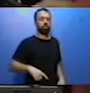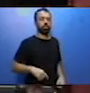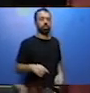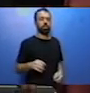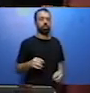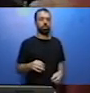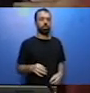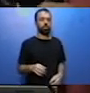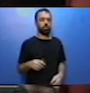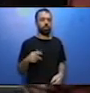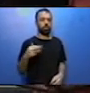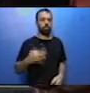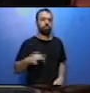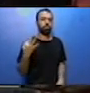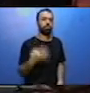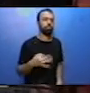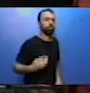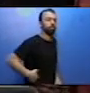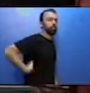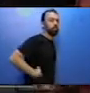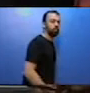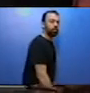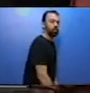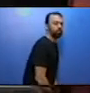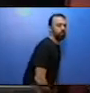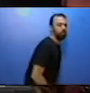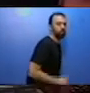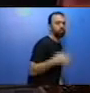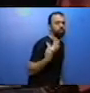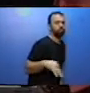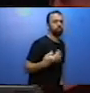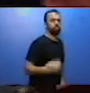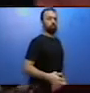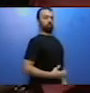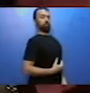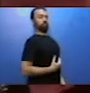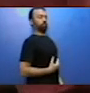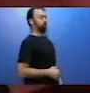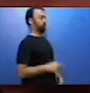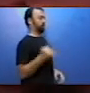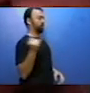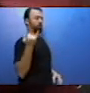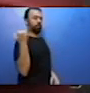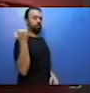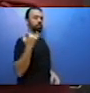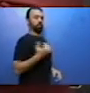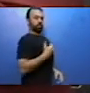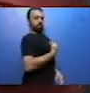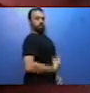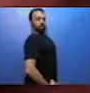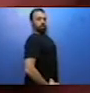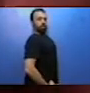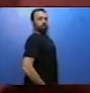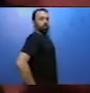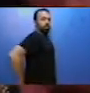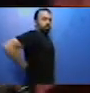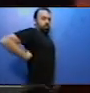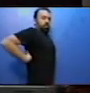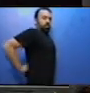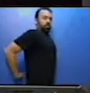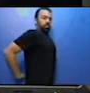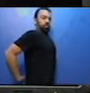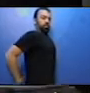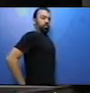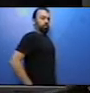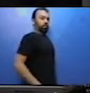sempre nos corrigir sem mantendo ombro para trás para tá corrigindo da nossa colônia para não sobrecarregar as